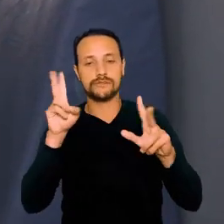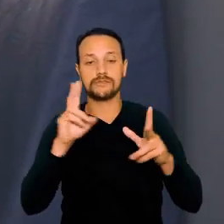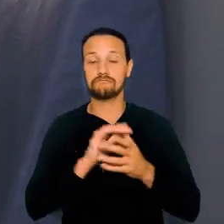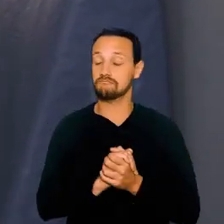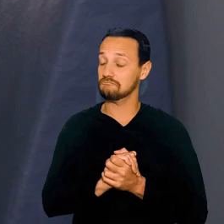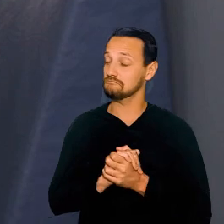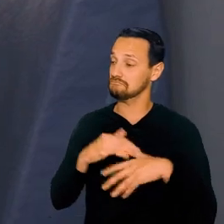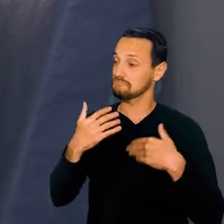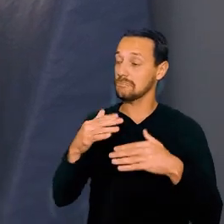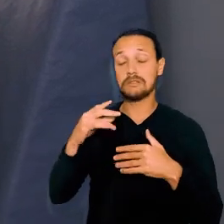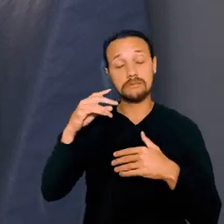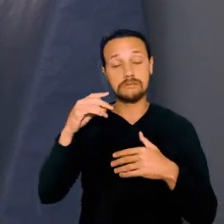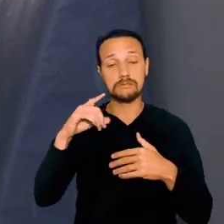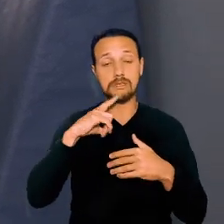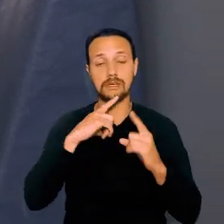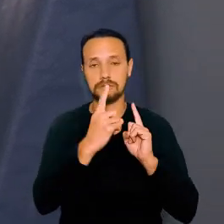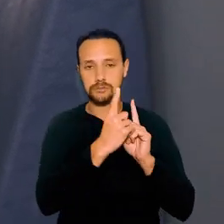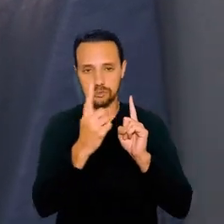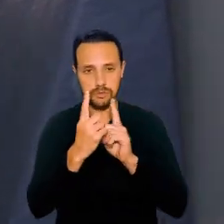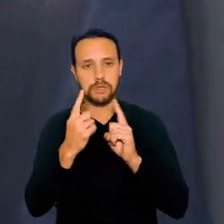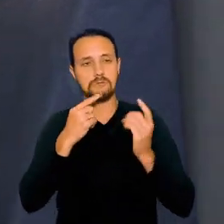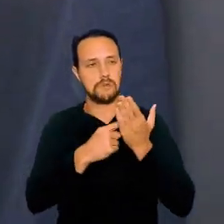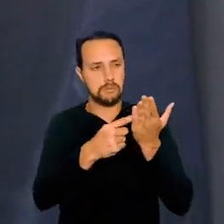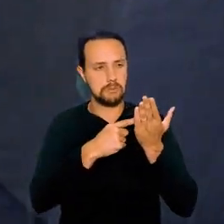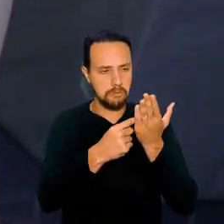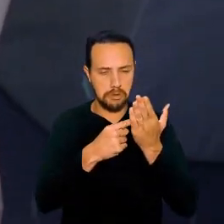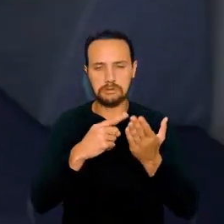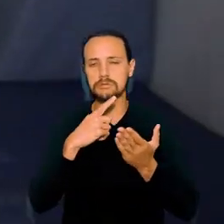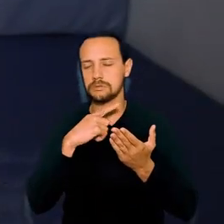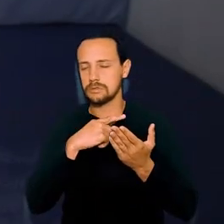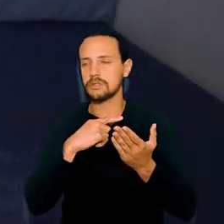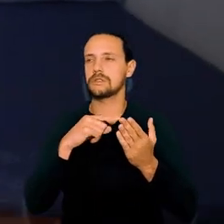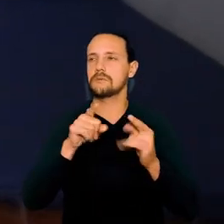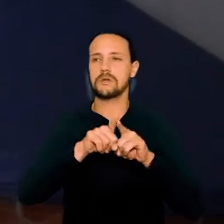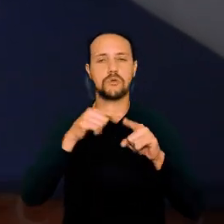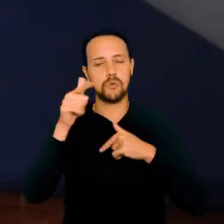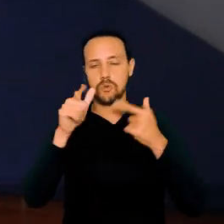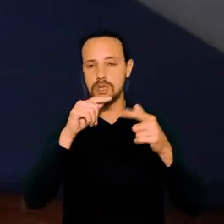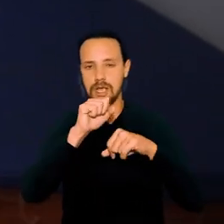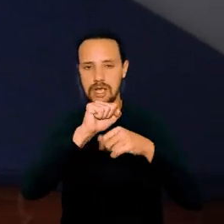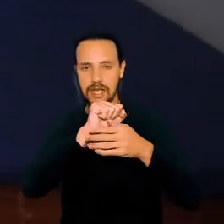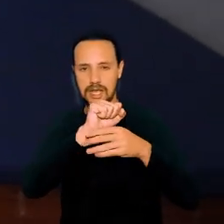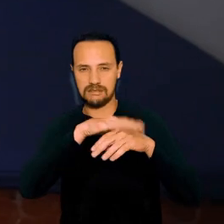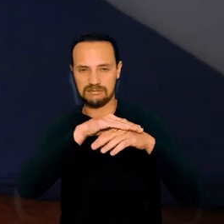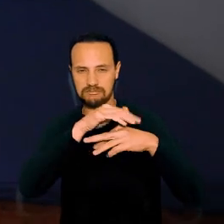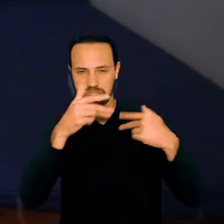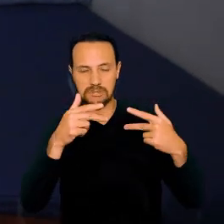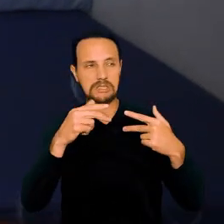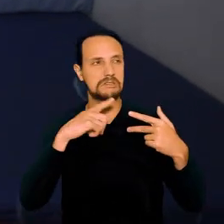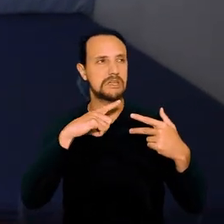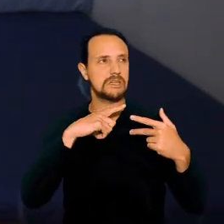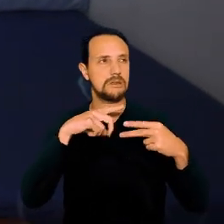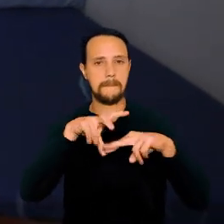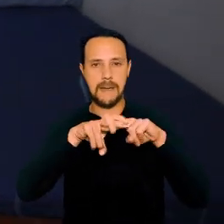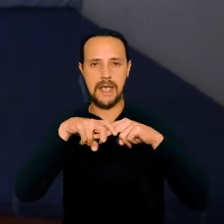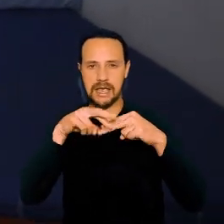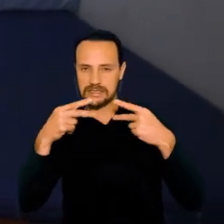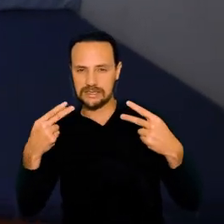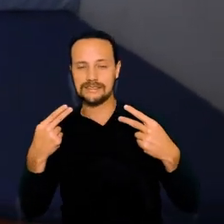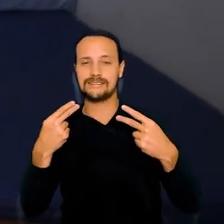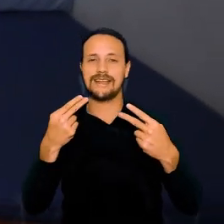de órteses. Então, quando o paciente ele tem a dificuldade de ficar com a mão com